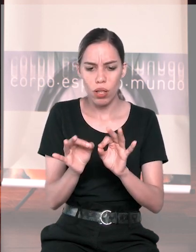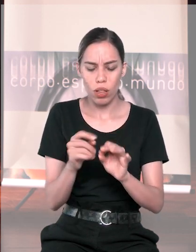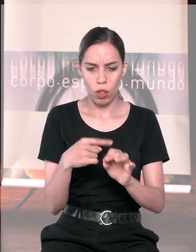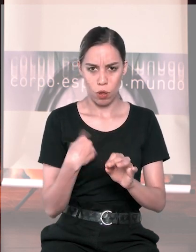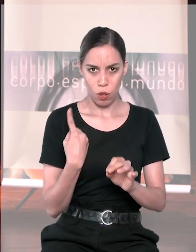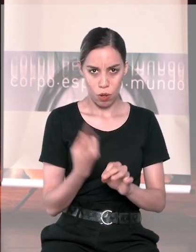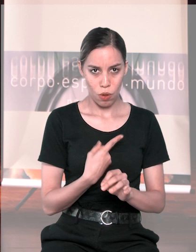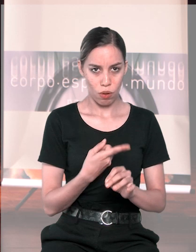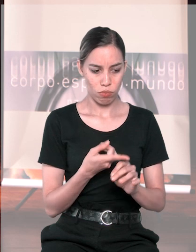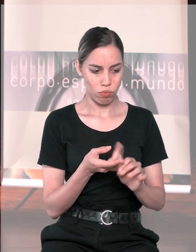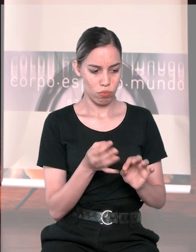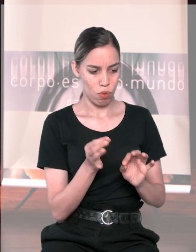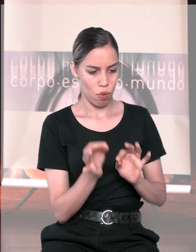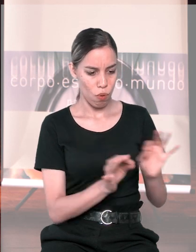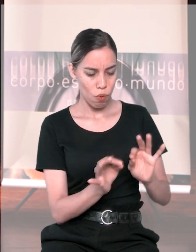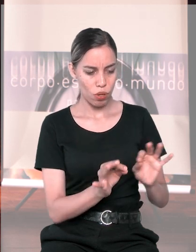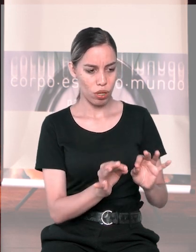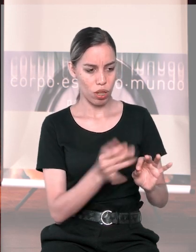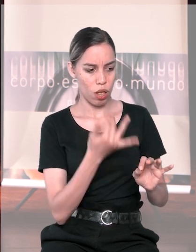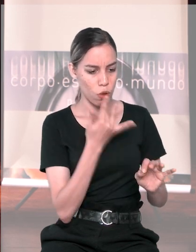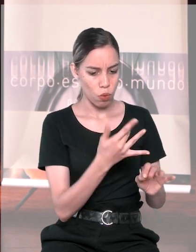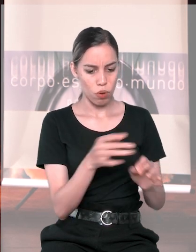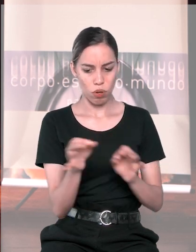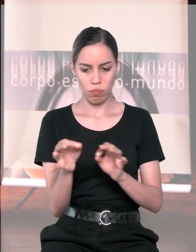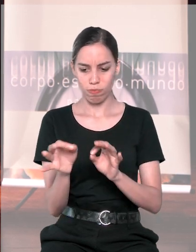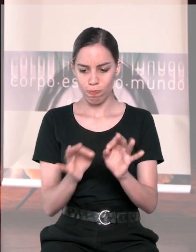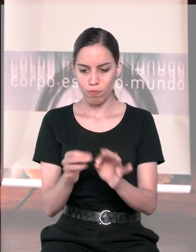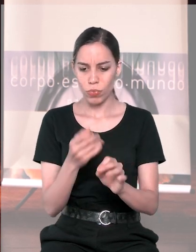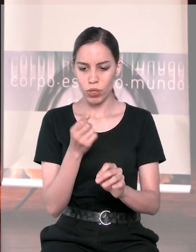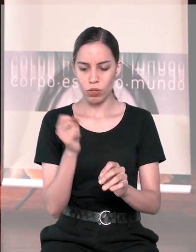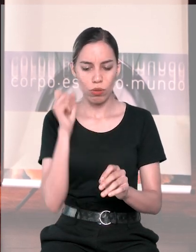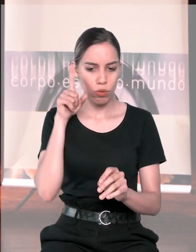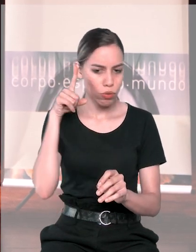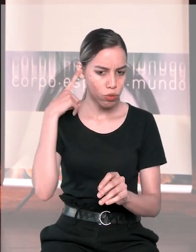só articulamos cada sistema. Então, as cores, os sons,